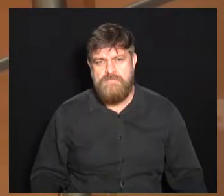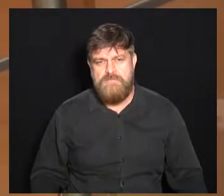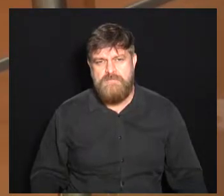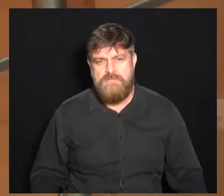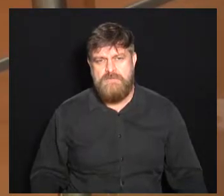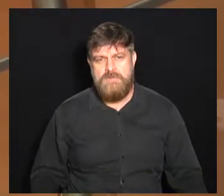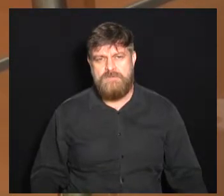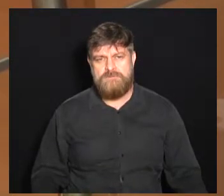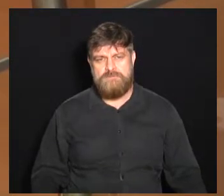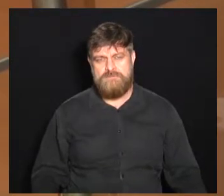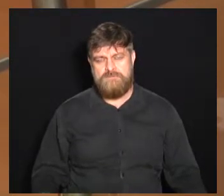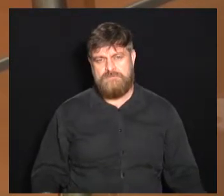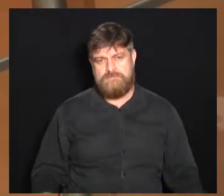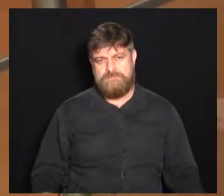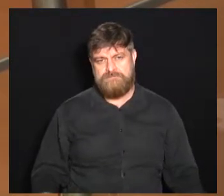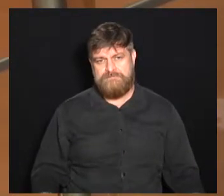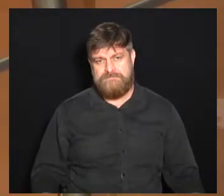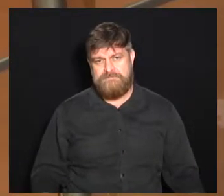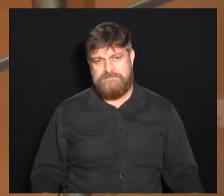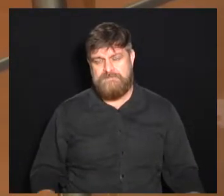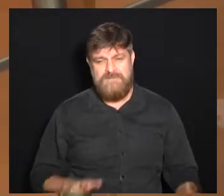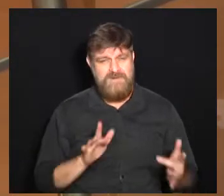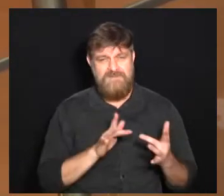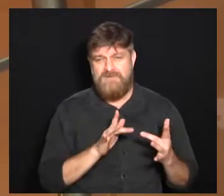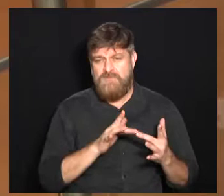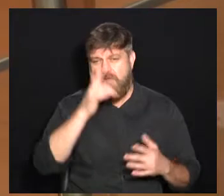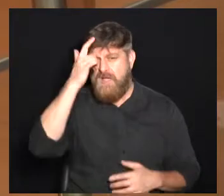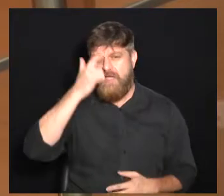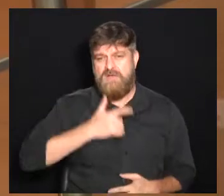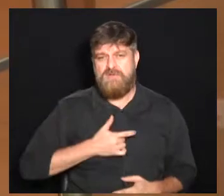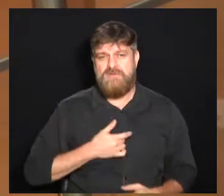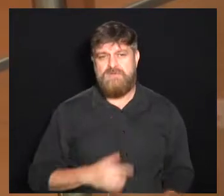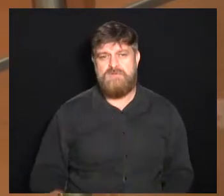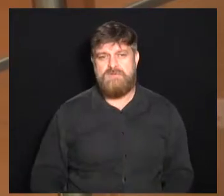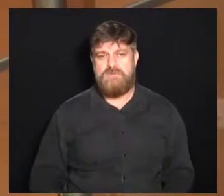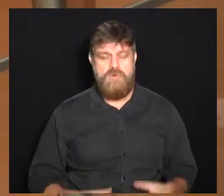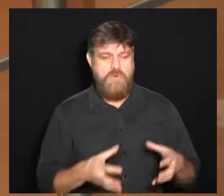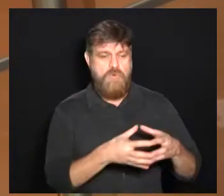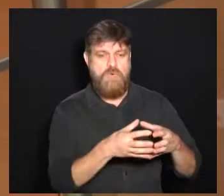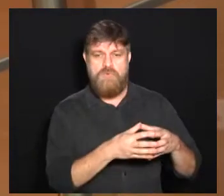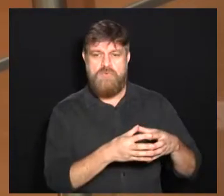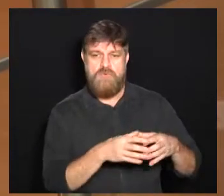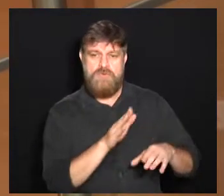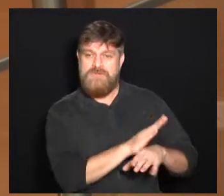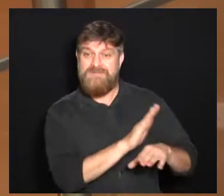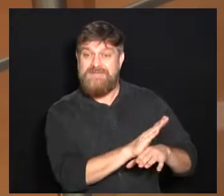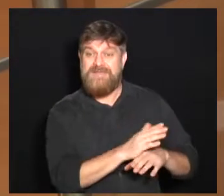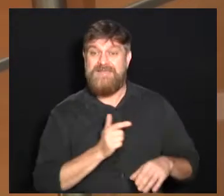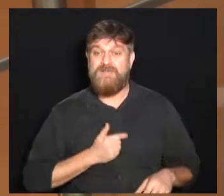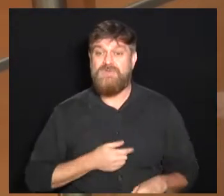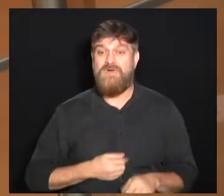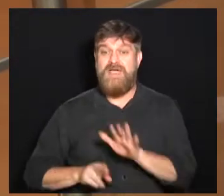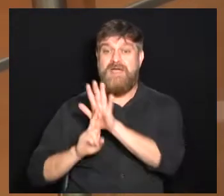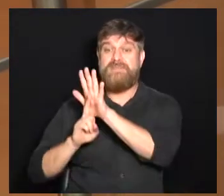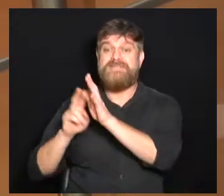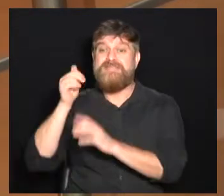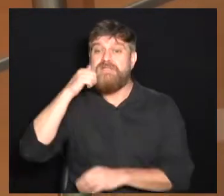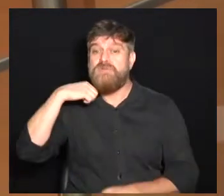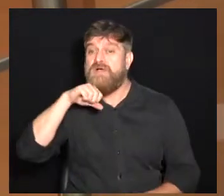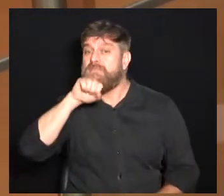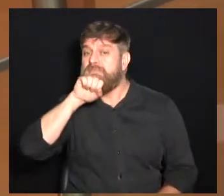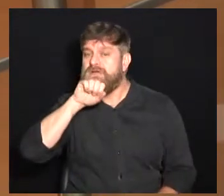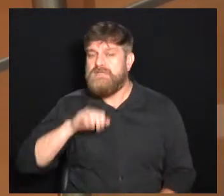Então, o meu maior vínculo não é em questão... Eu não estou aqui falando em nome de brasileirinhos, eu estou aqui falando em nome de mães.